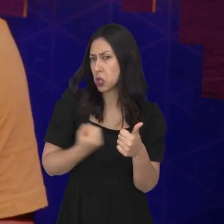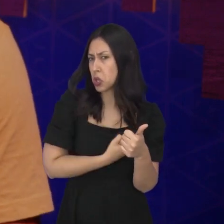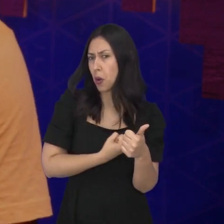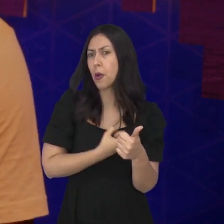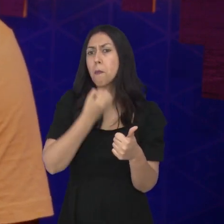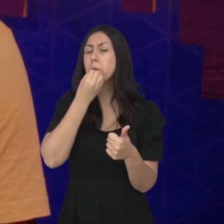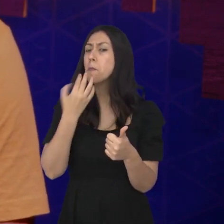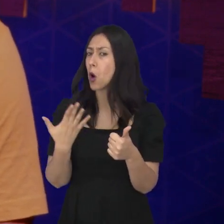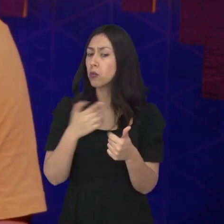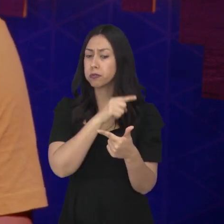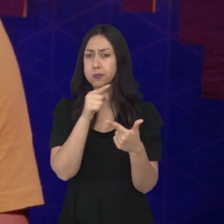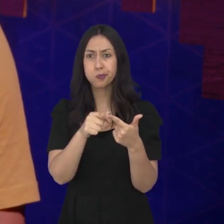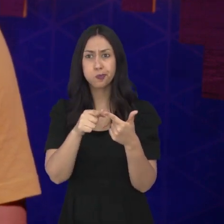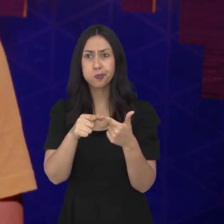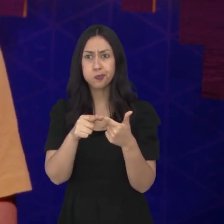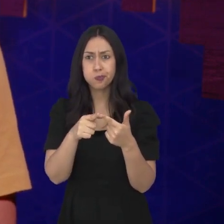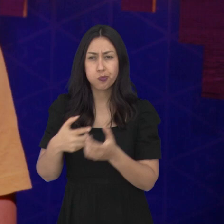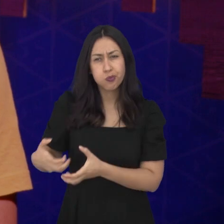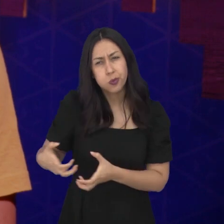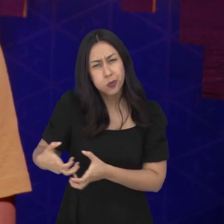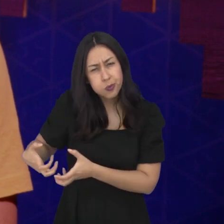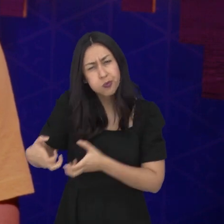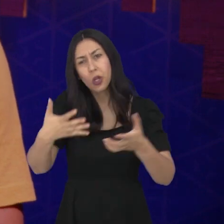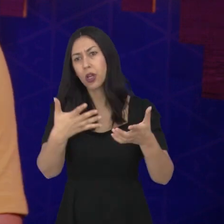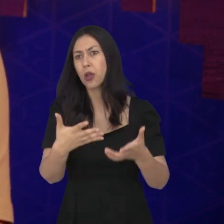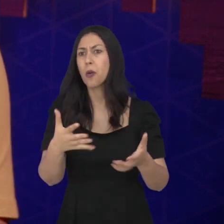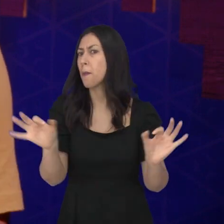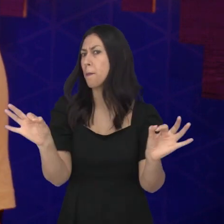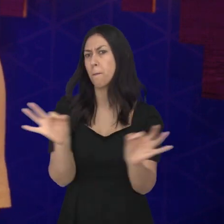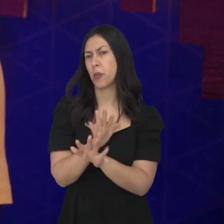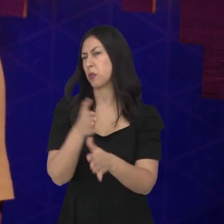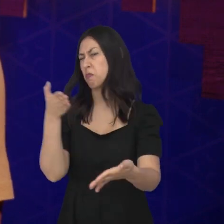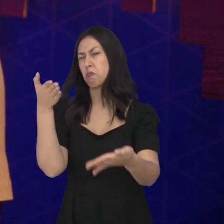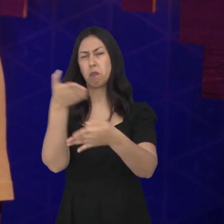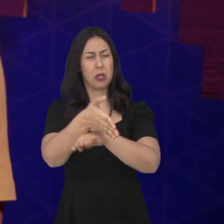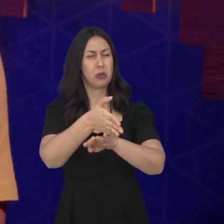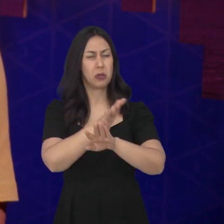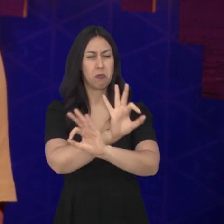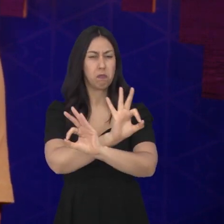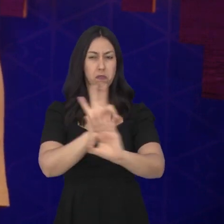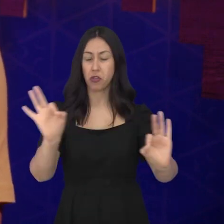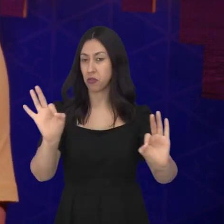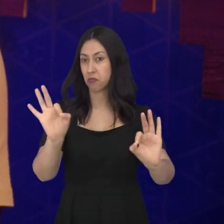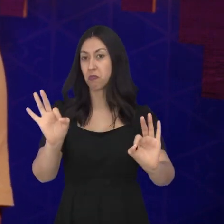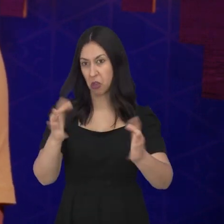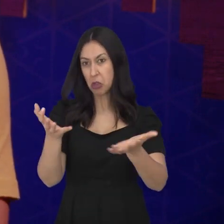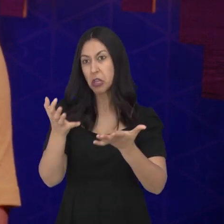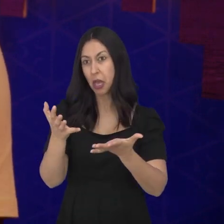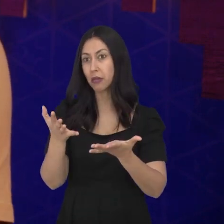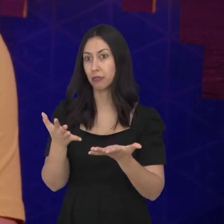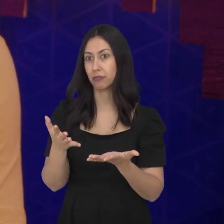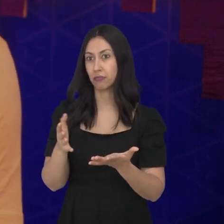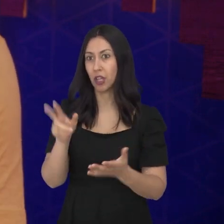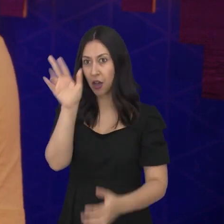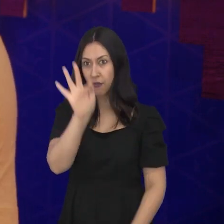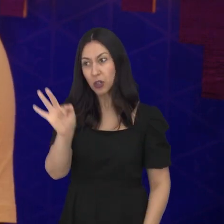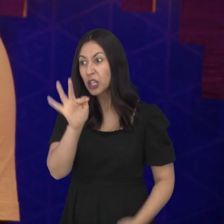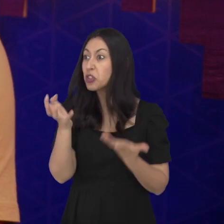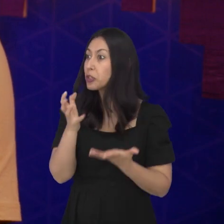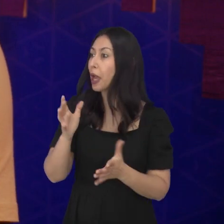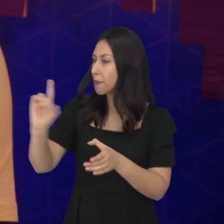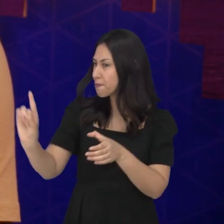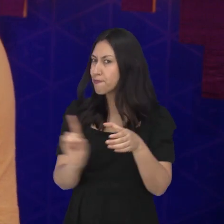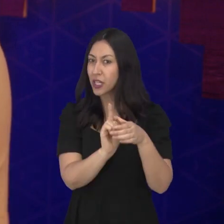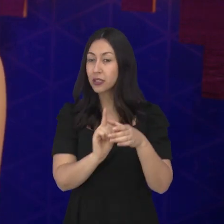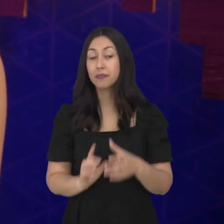ainda joga futebol, o cara é um partidão. As universidades fazem questão de ter esse cara estudando